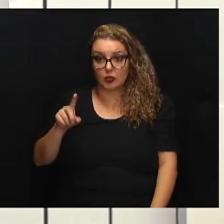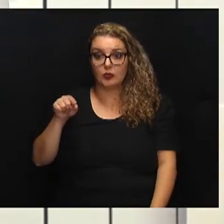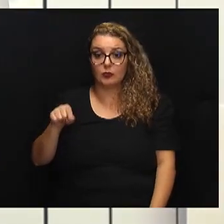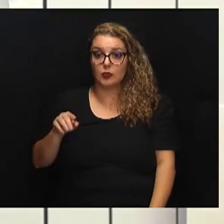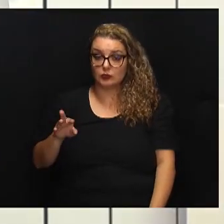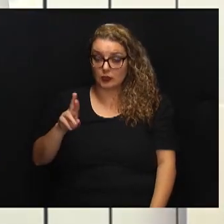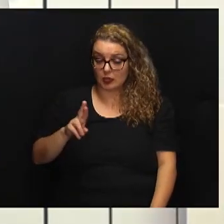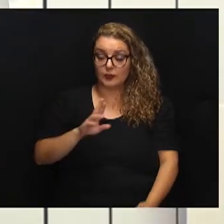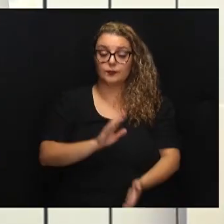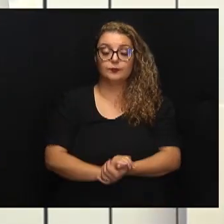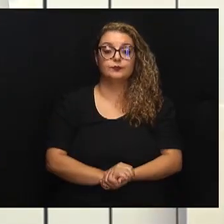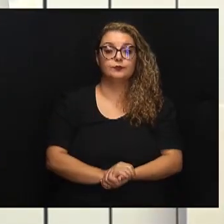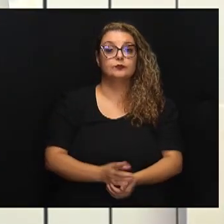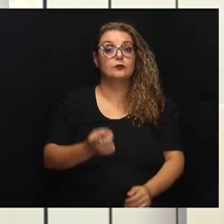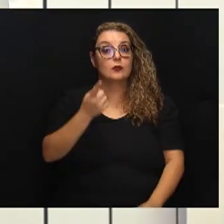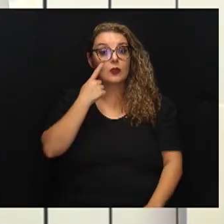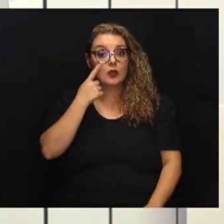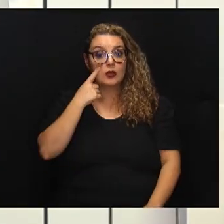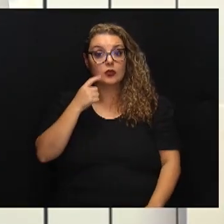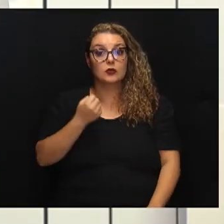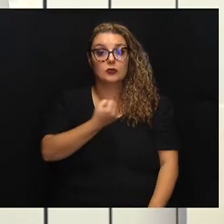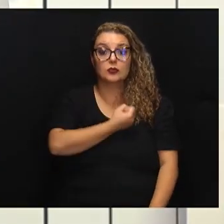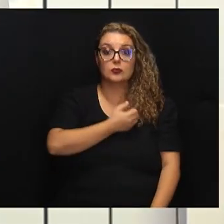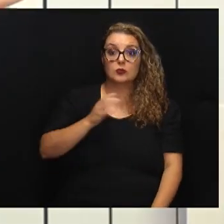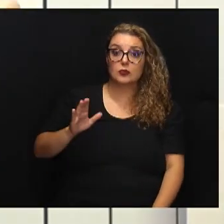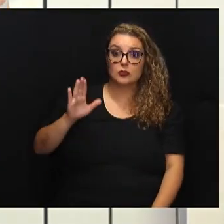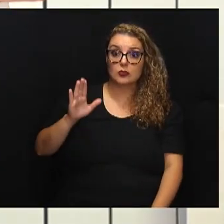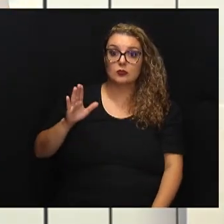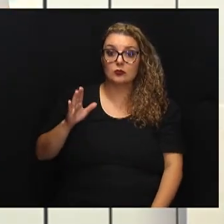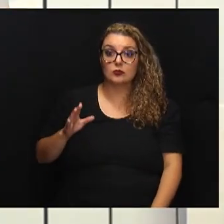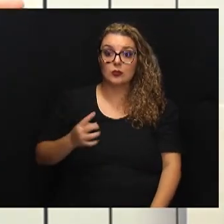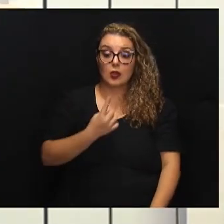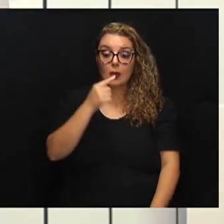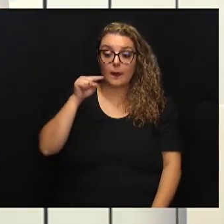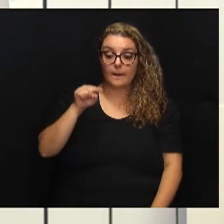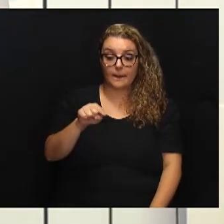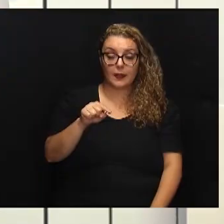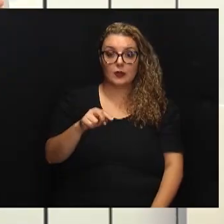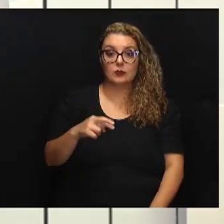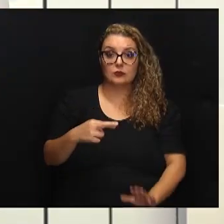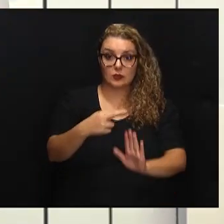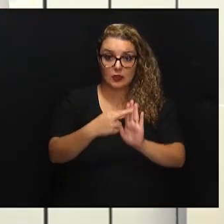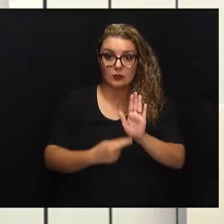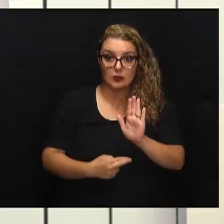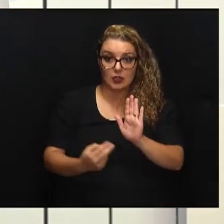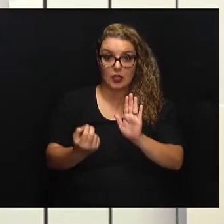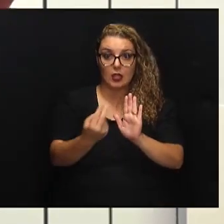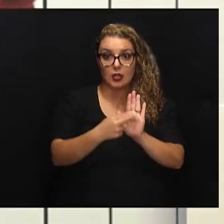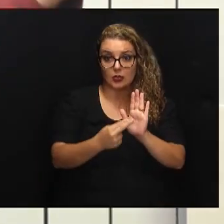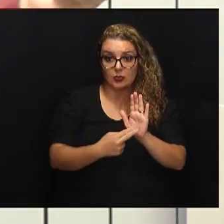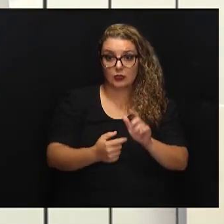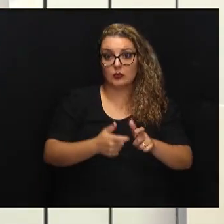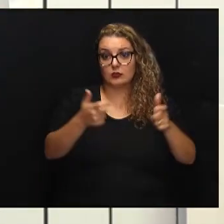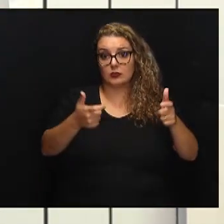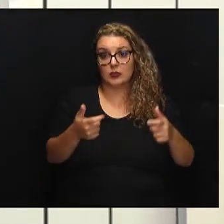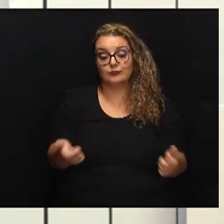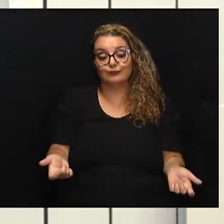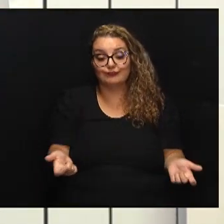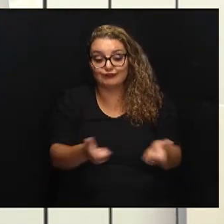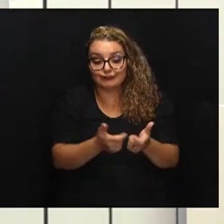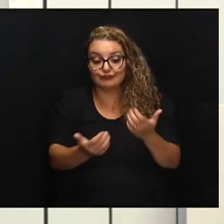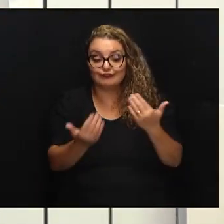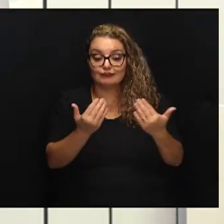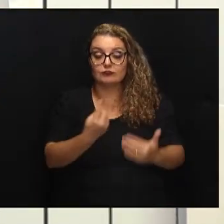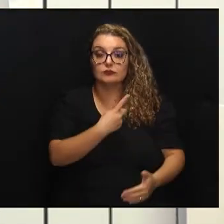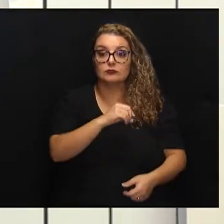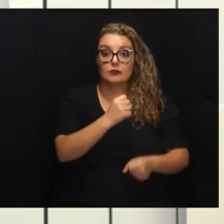procon.campinas.sp.gov.br. E olha só o número de candidatos que tiraram 1000 na redação do Enem. A nota máxima é o menor dos últimos 10